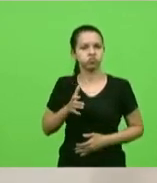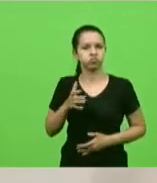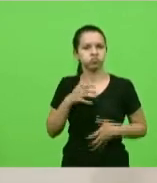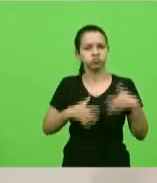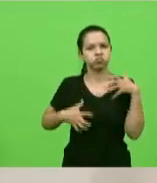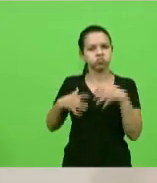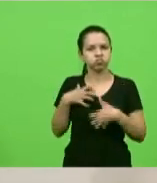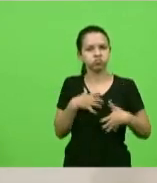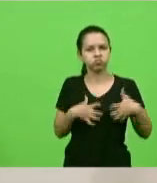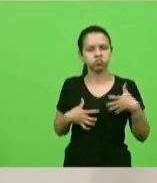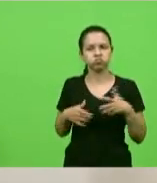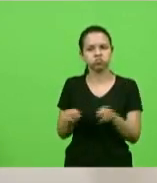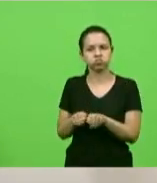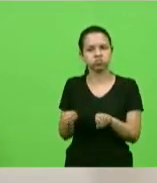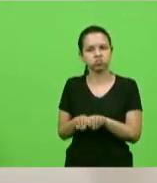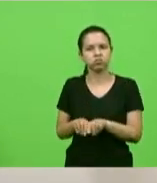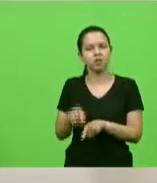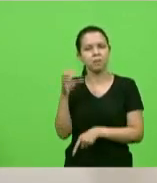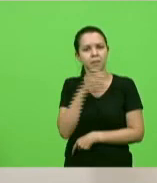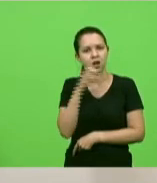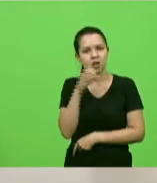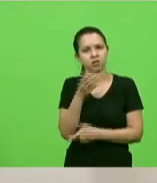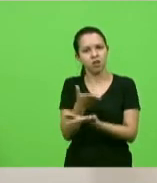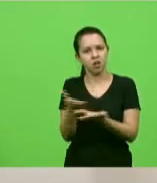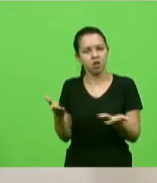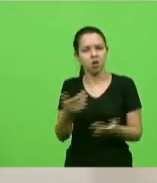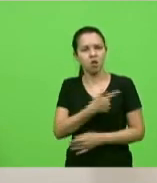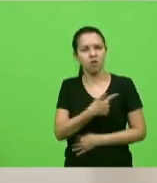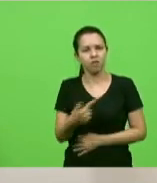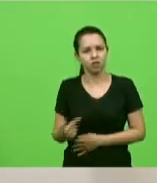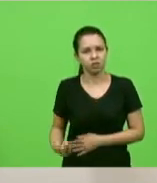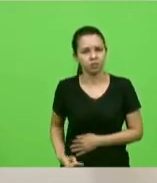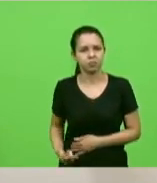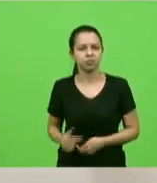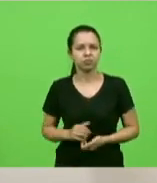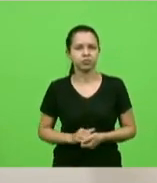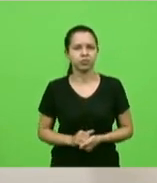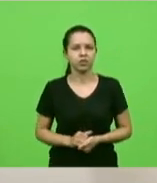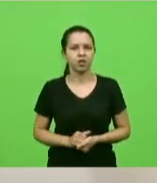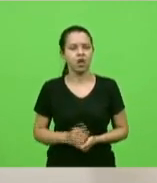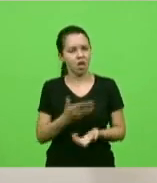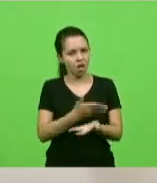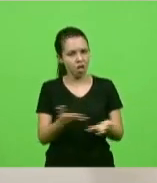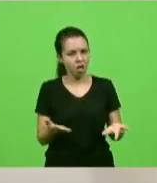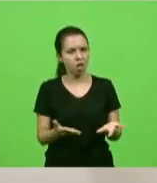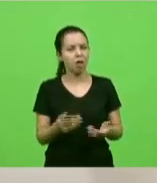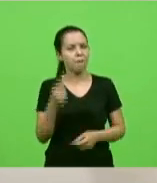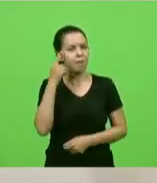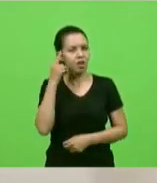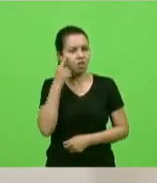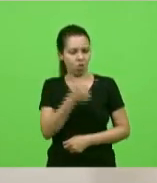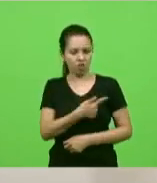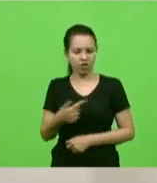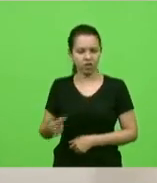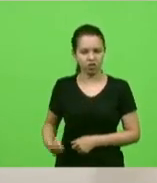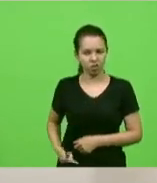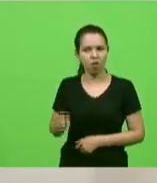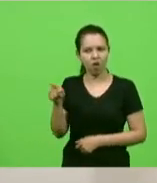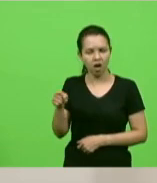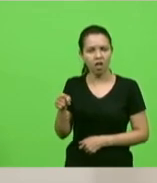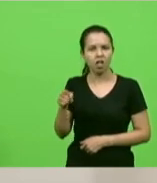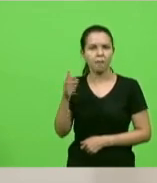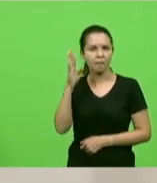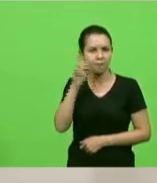dos governantes. Para os denunciantes, o governador do Estado é o vilão. Não só sabia do esquema fraudulento,